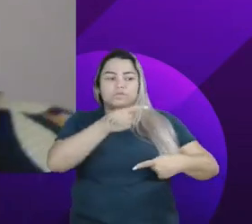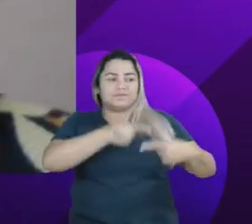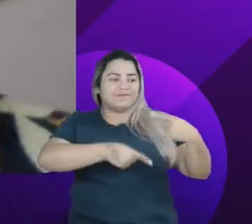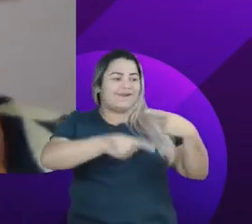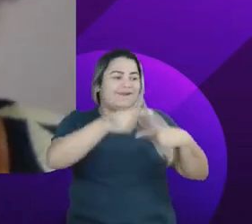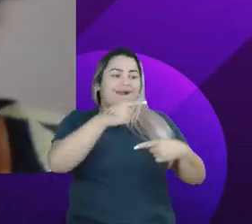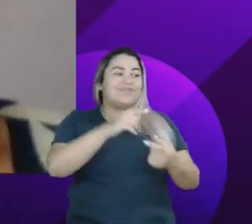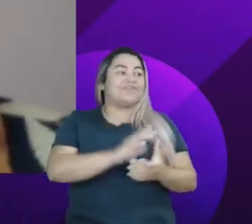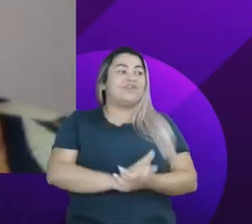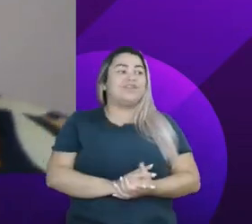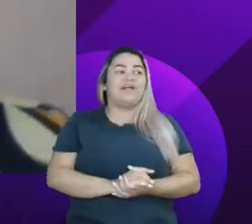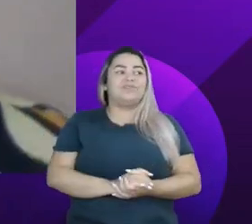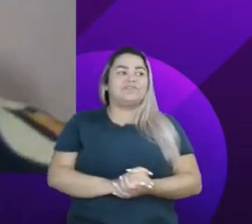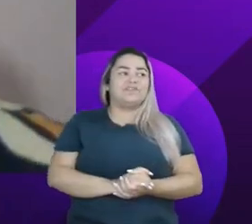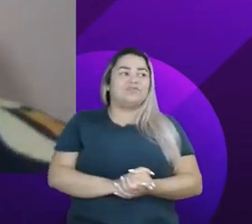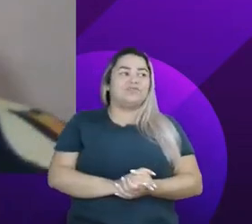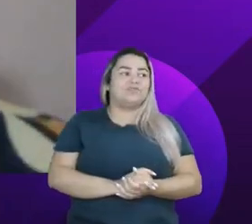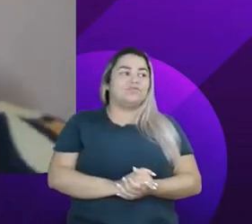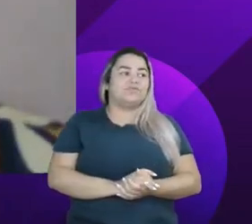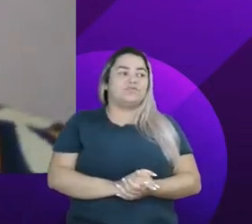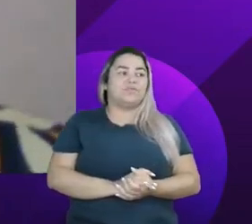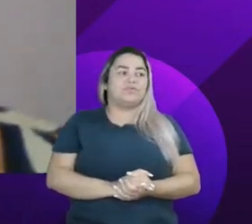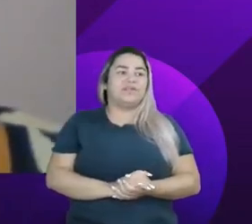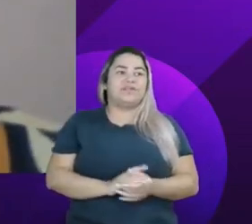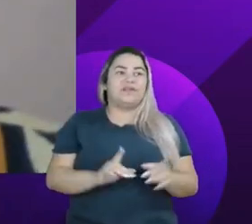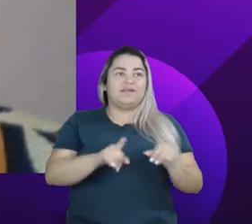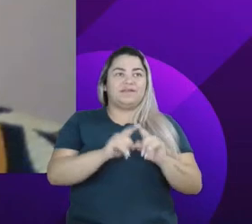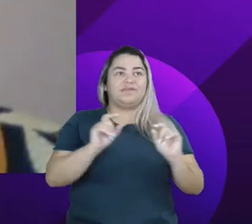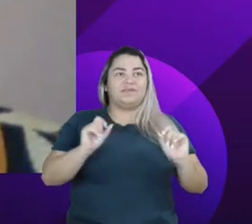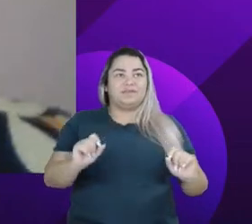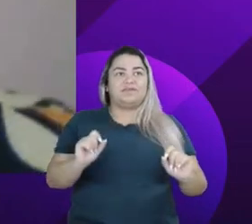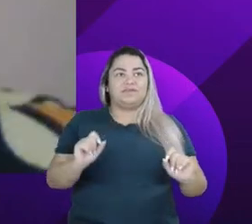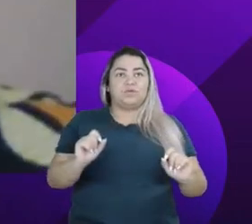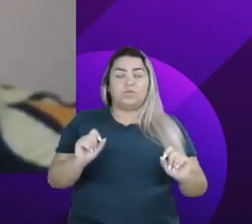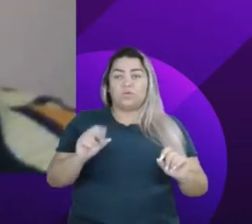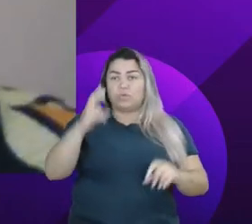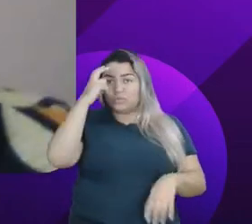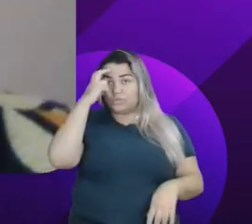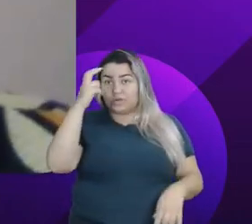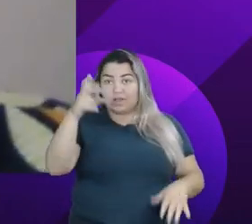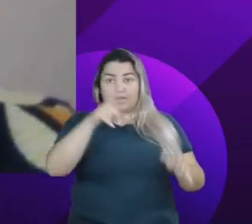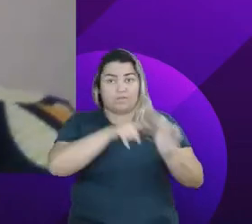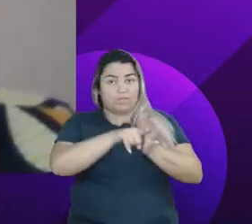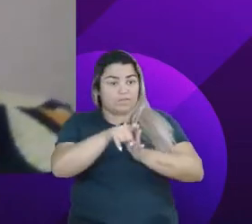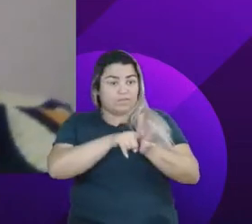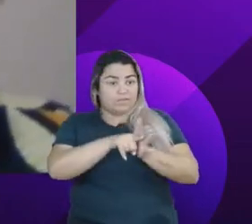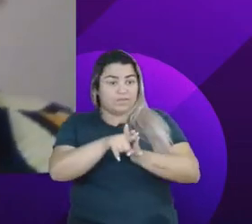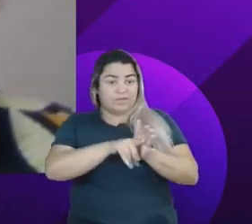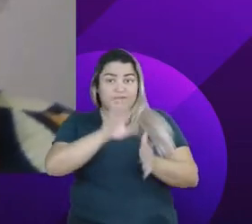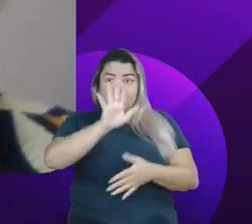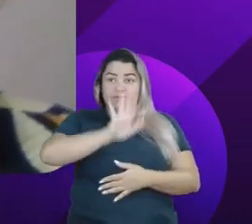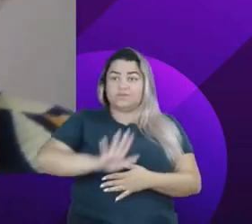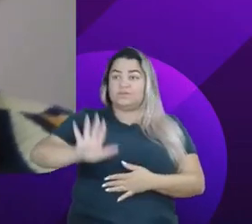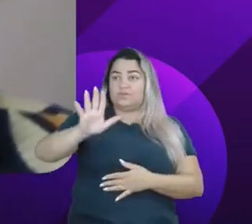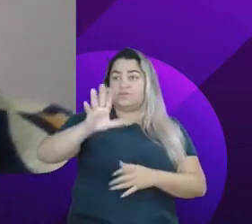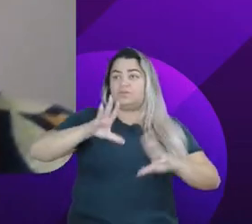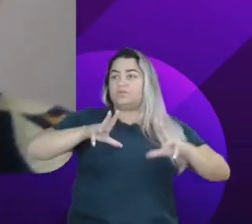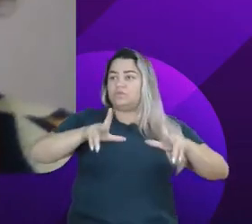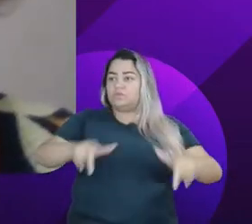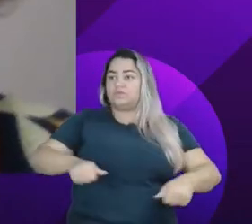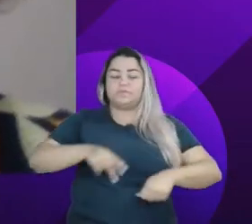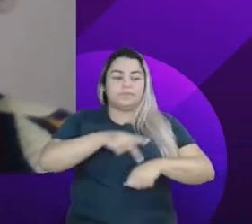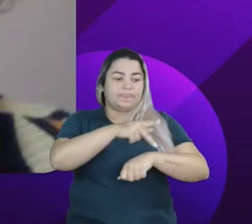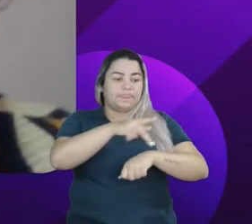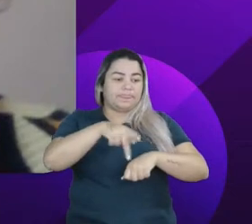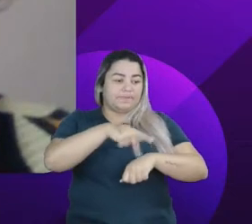o Sistema Nacional de Cultura, para a construção de um Plano Nacional de Cultura que envolveu todo o país em toda